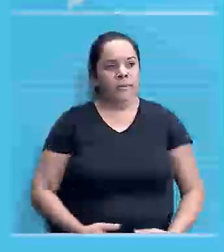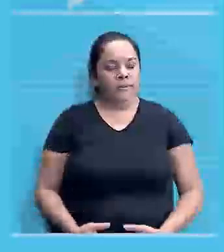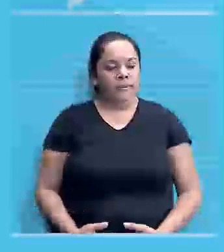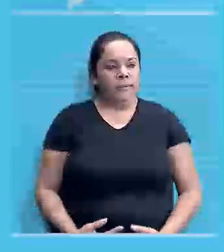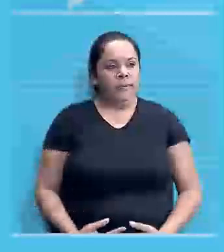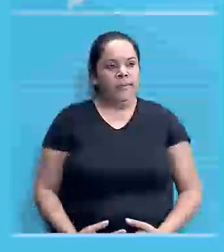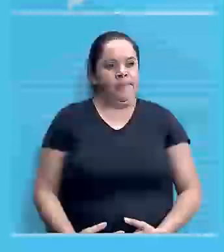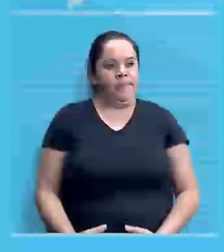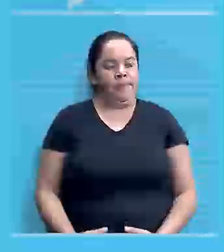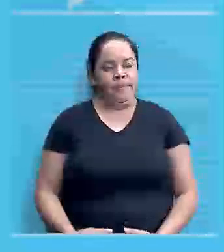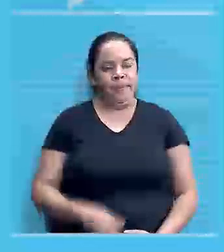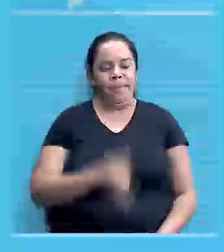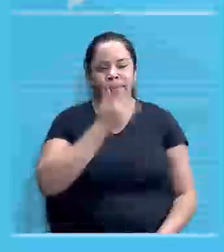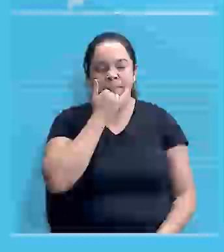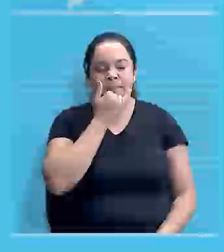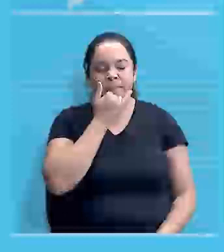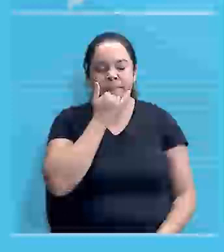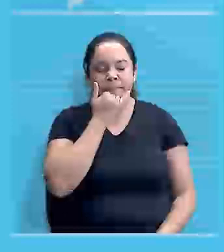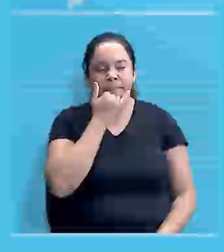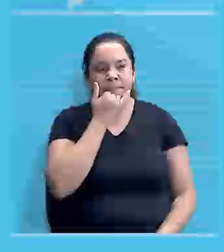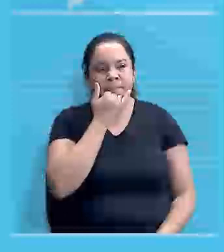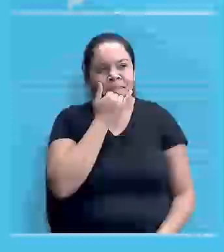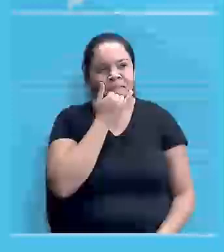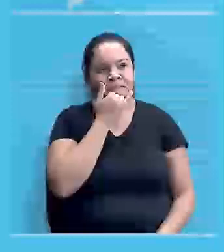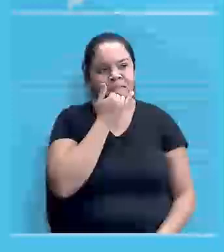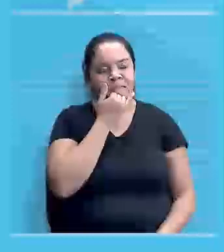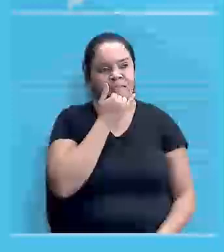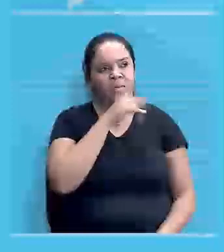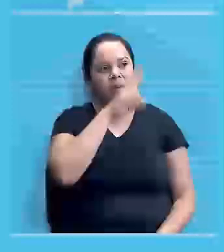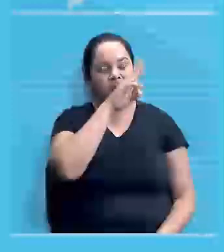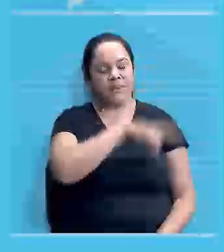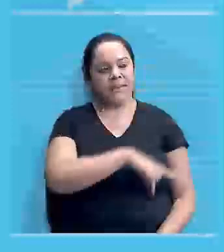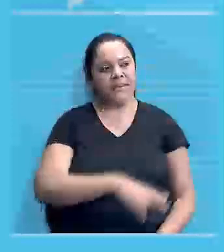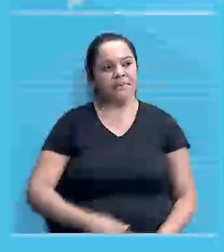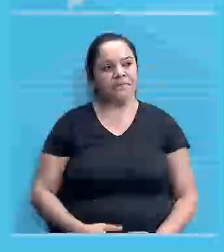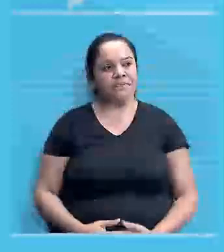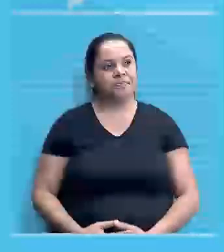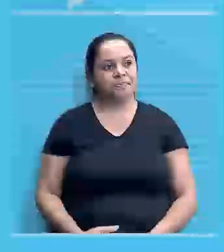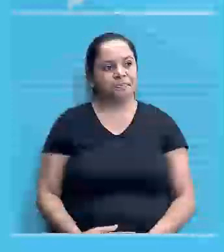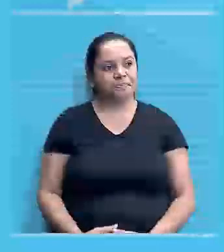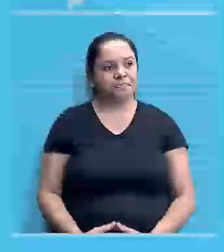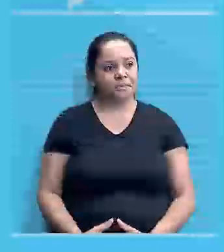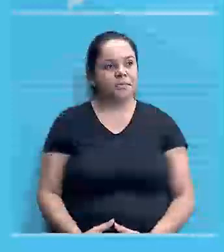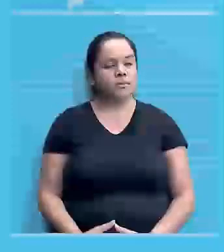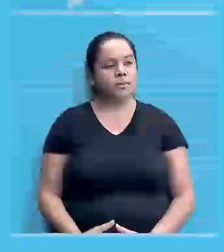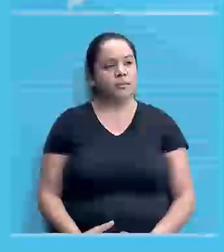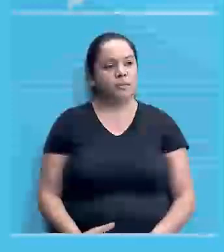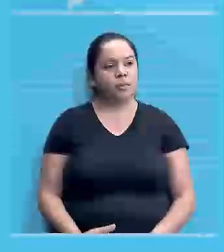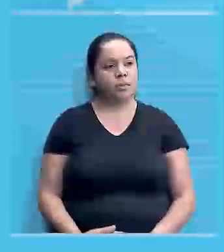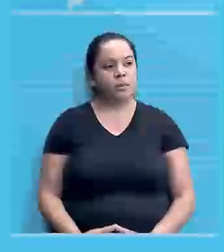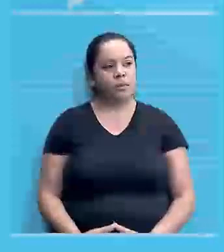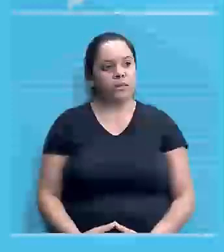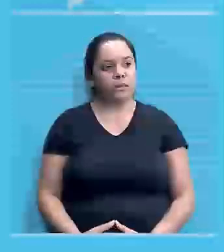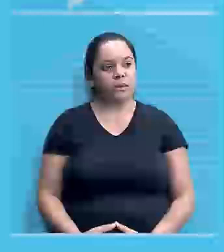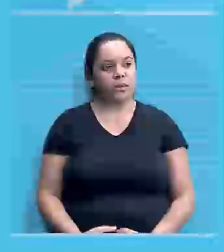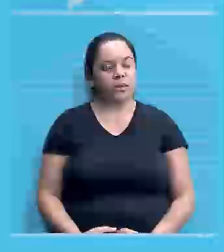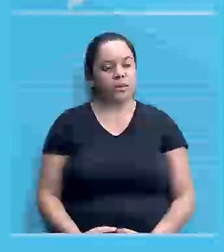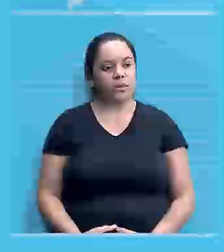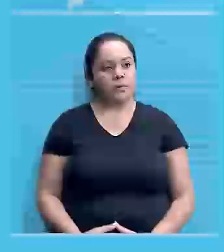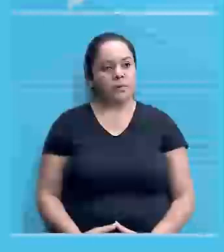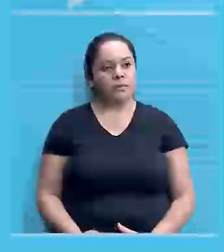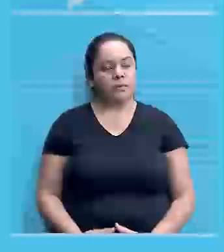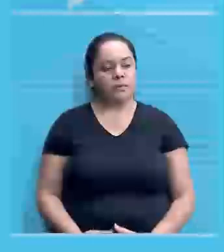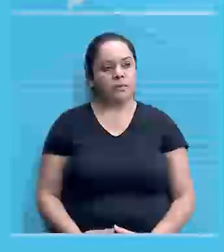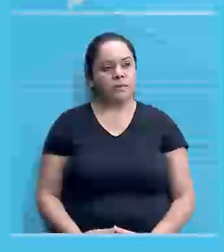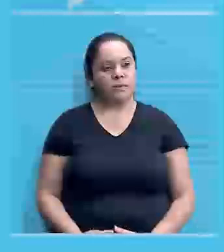questão número 4 questão de número 4 né o consumo da habitação em especial aquela dotada de